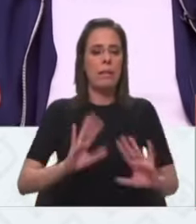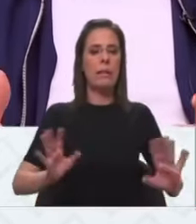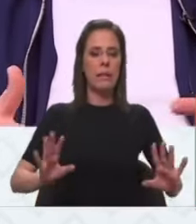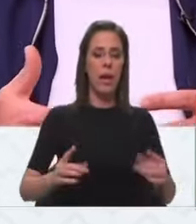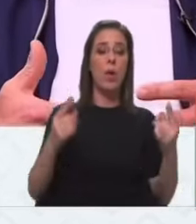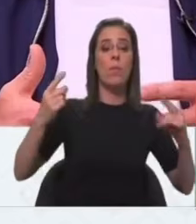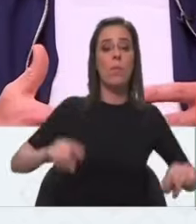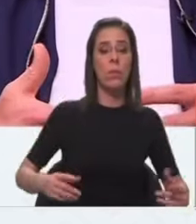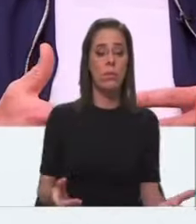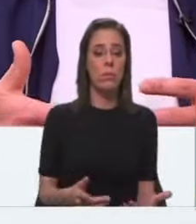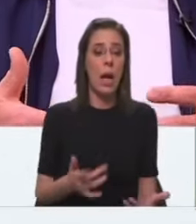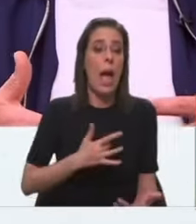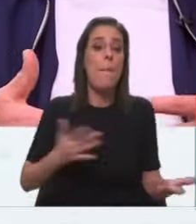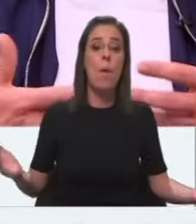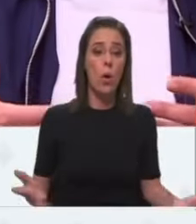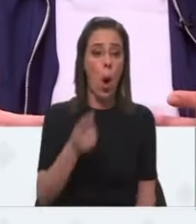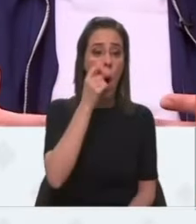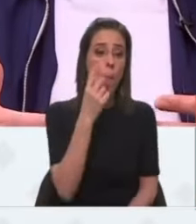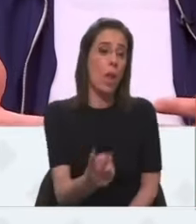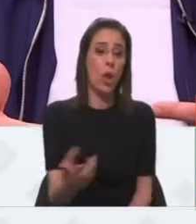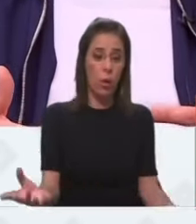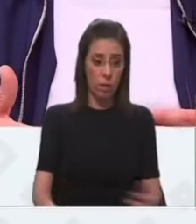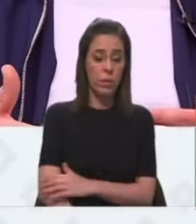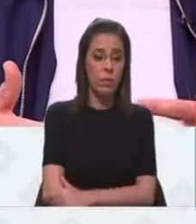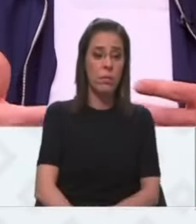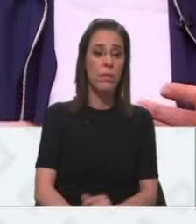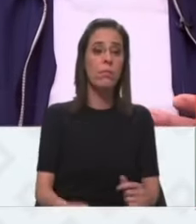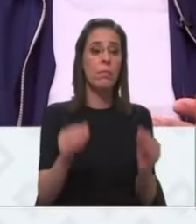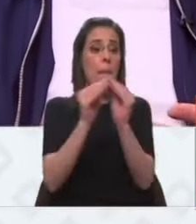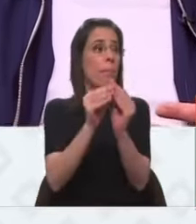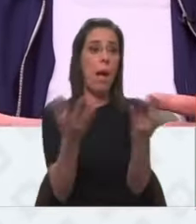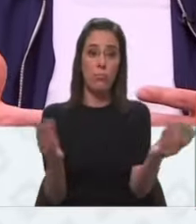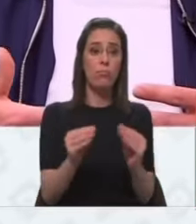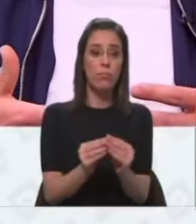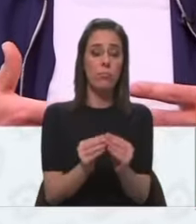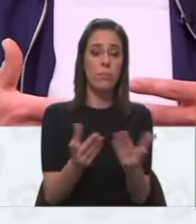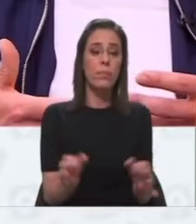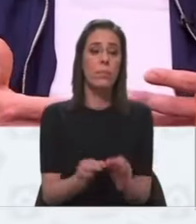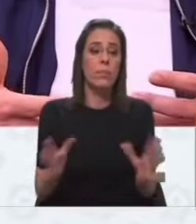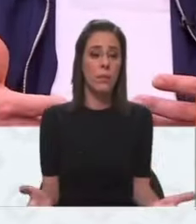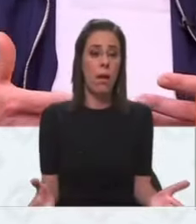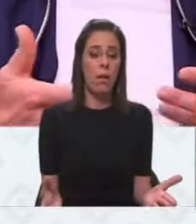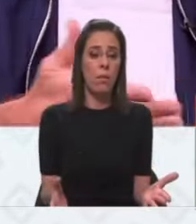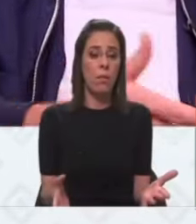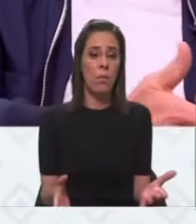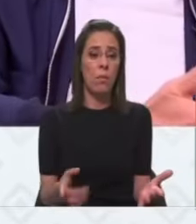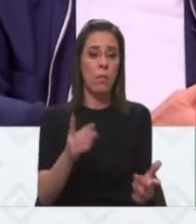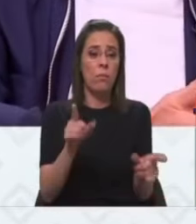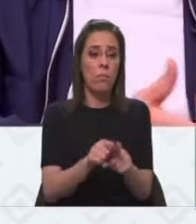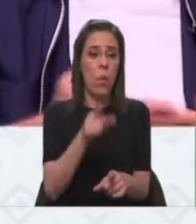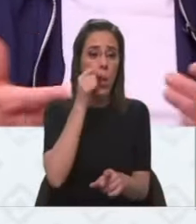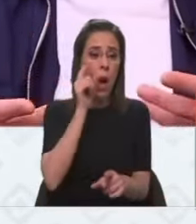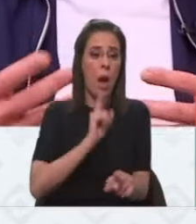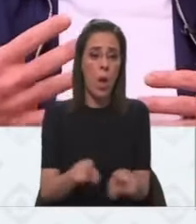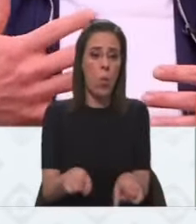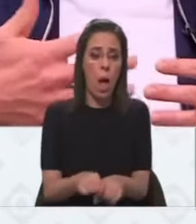cena apenas de amor entre dois homens que se beijam. Tal como uma relação entre um homem